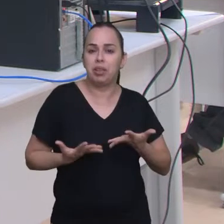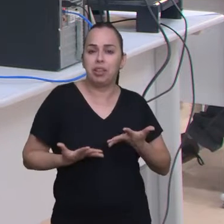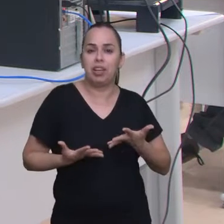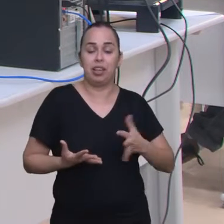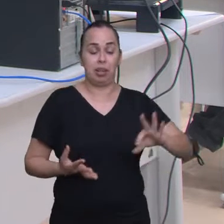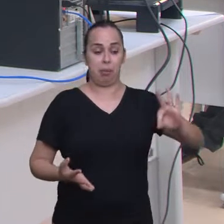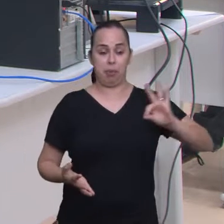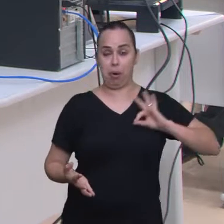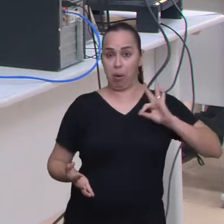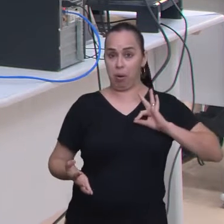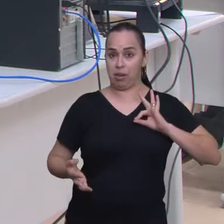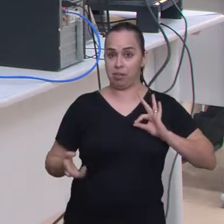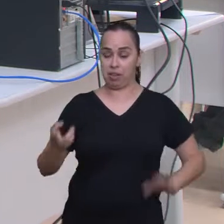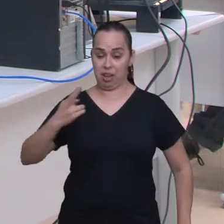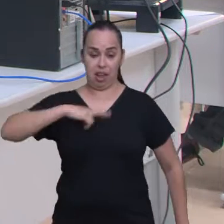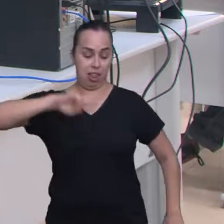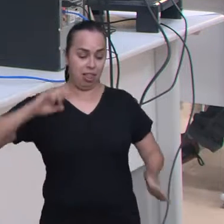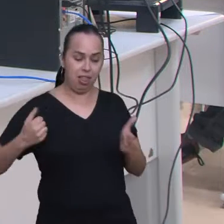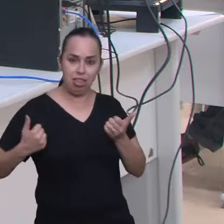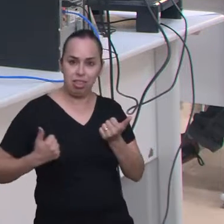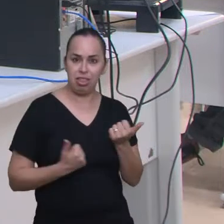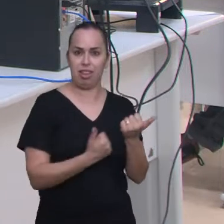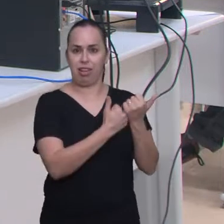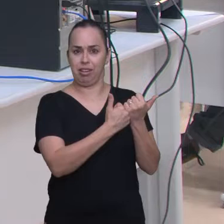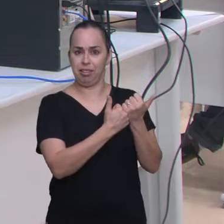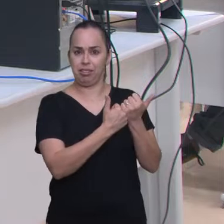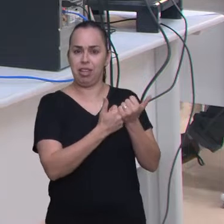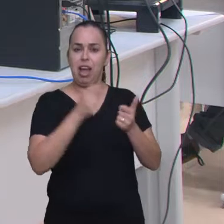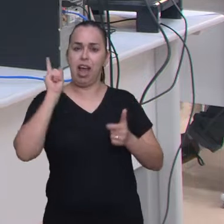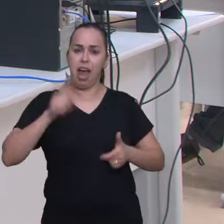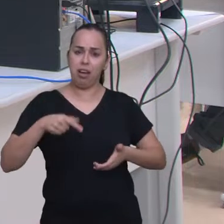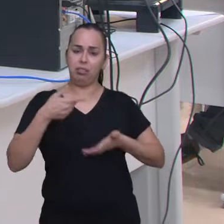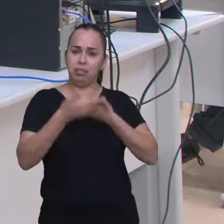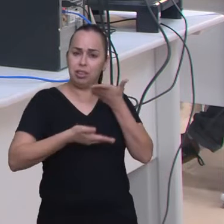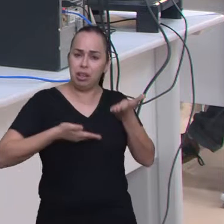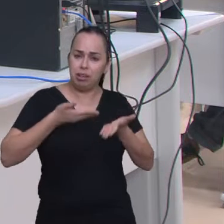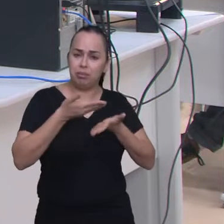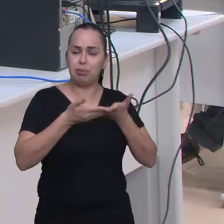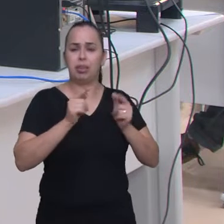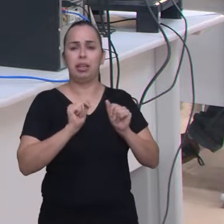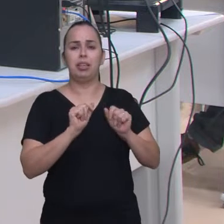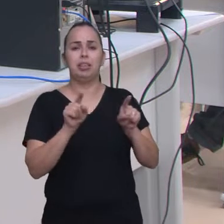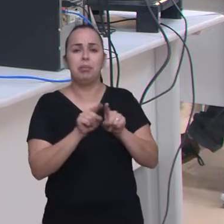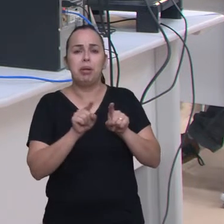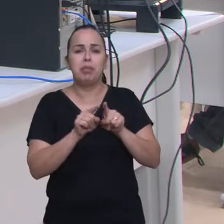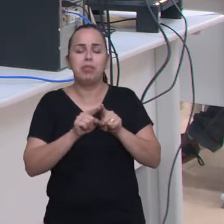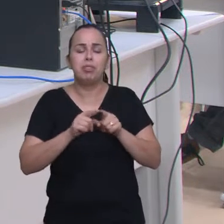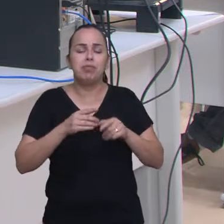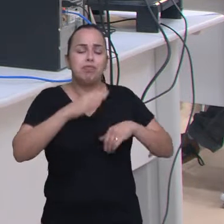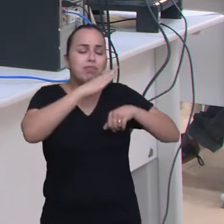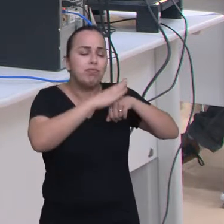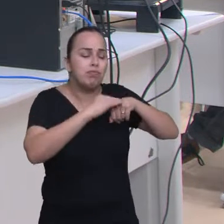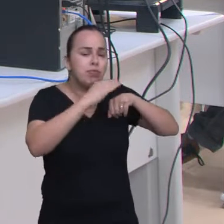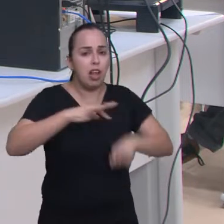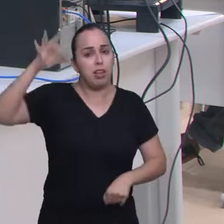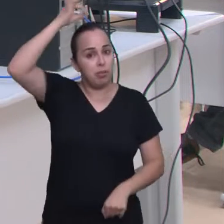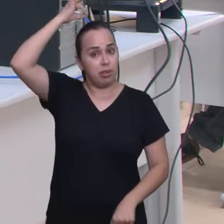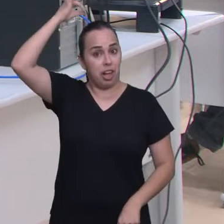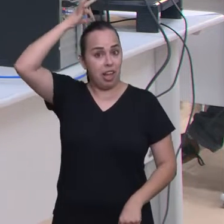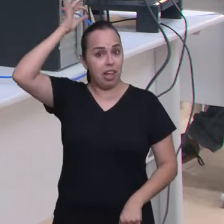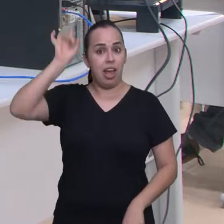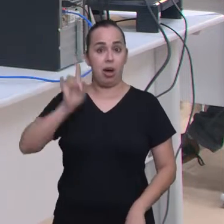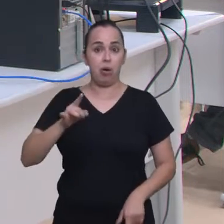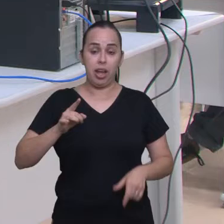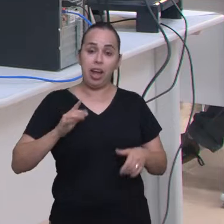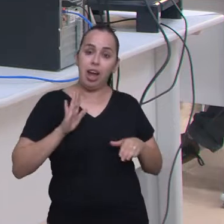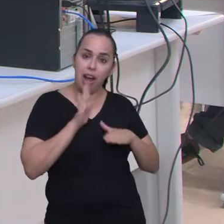municipais contem com o apoio do serviço de capelania, um trabalho religioso que oferece conforto espiritual. A ideia é